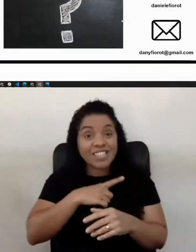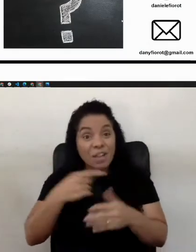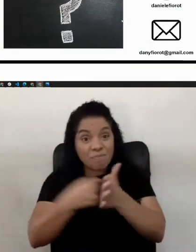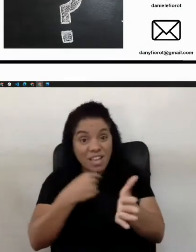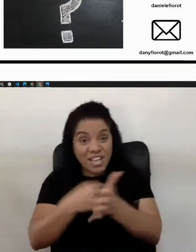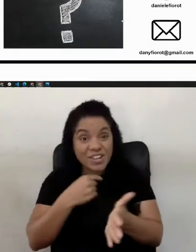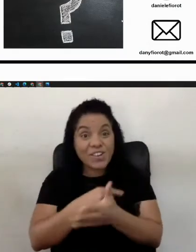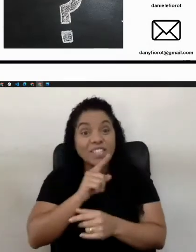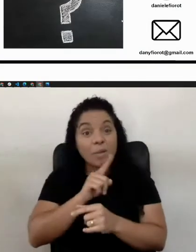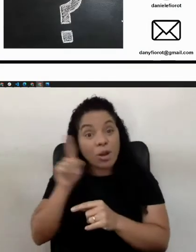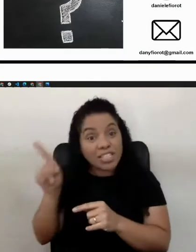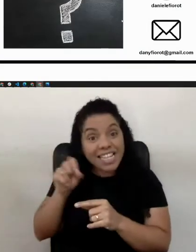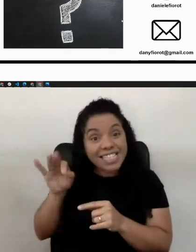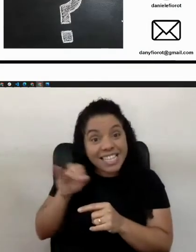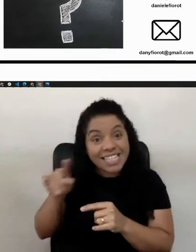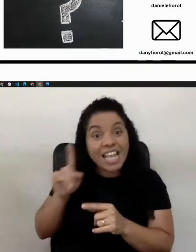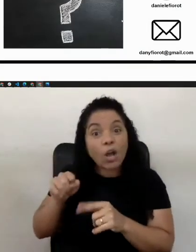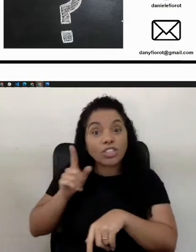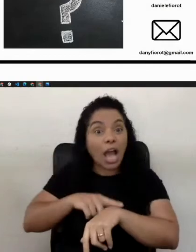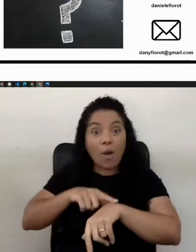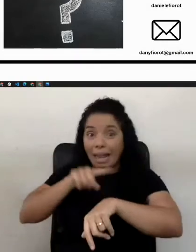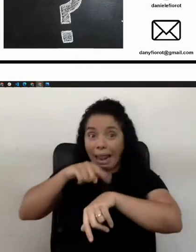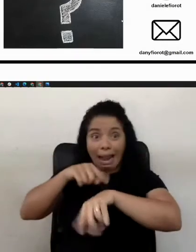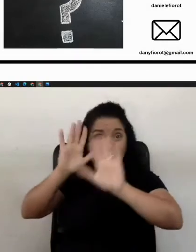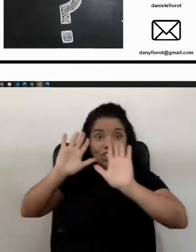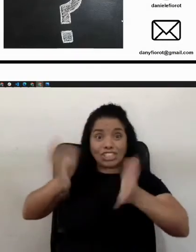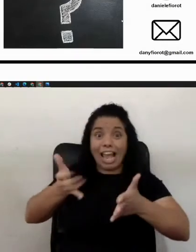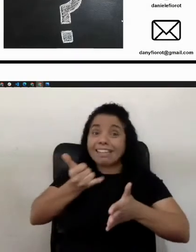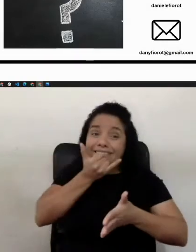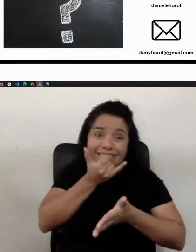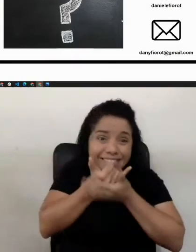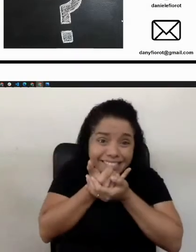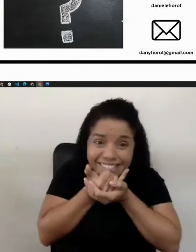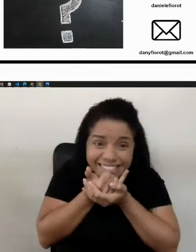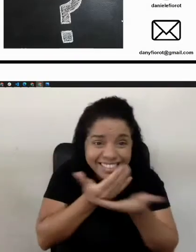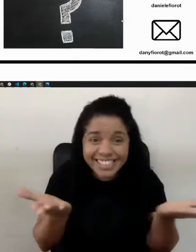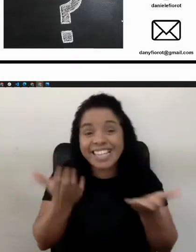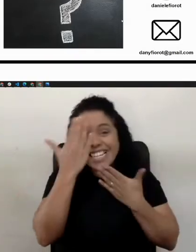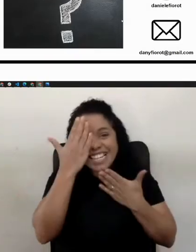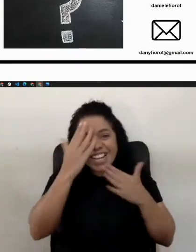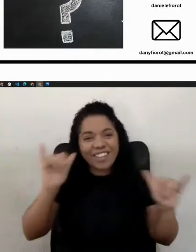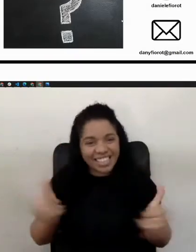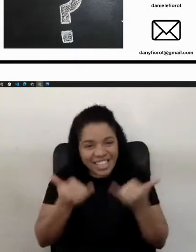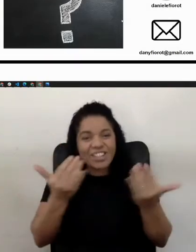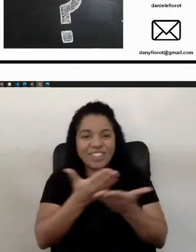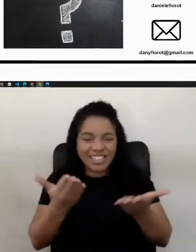gente pode ir lá nas sessões. Eu acho que a gente já está estouradaço do tempo. Mas muito obrigada pela oportunidade